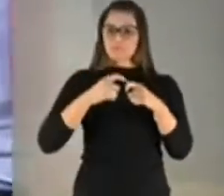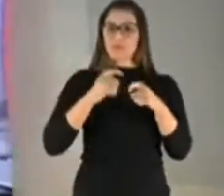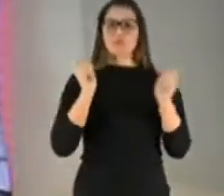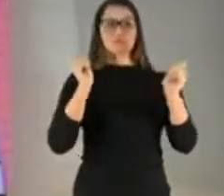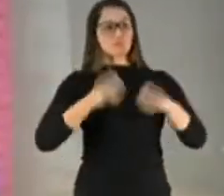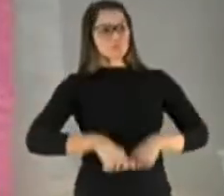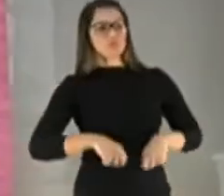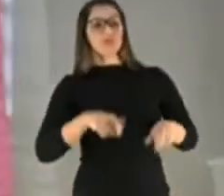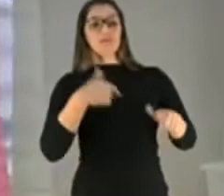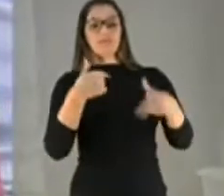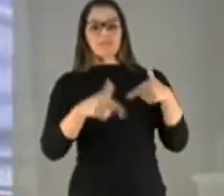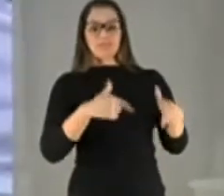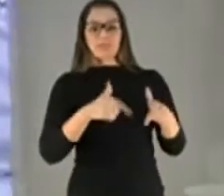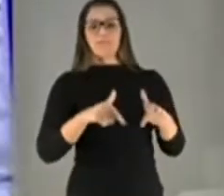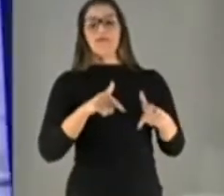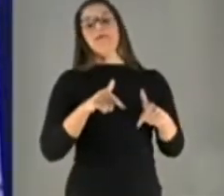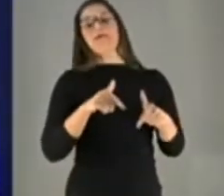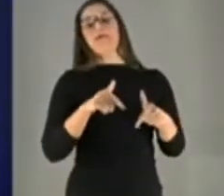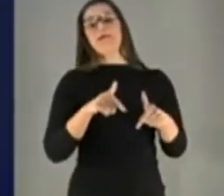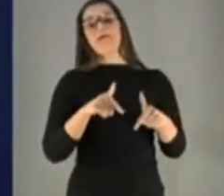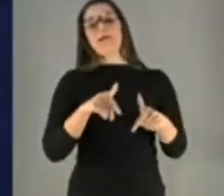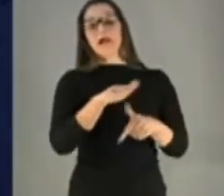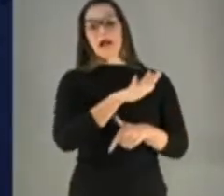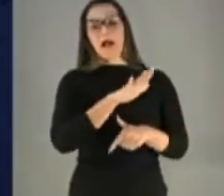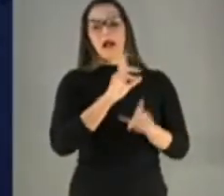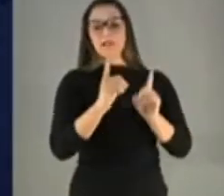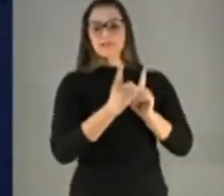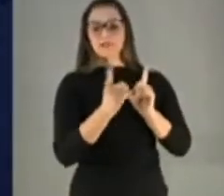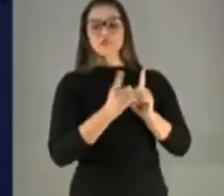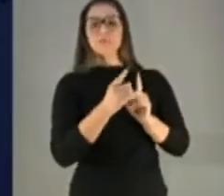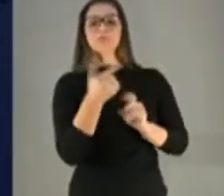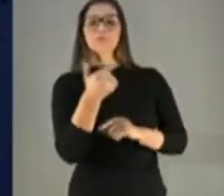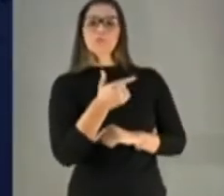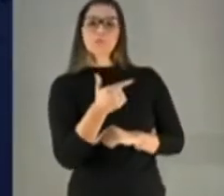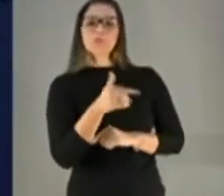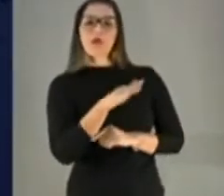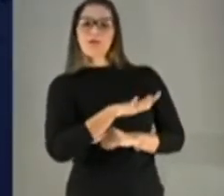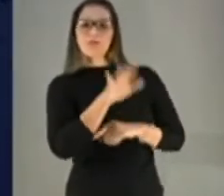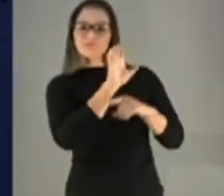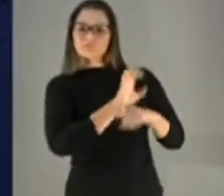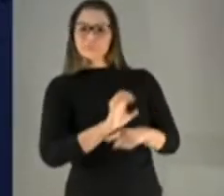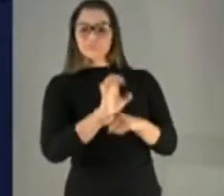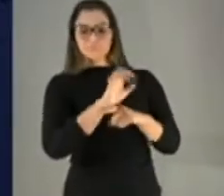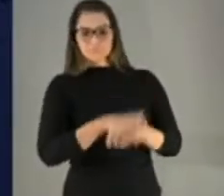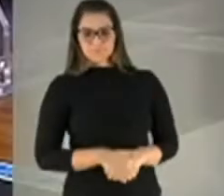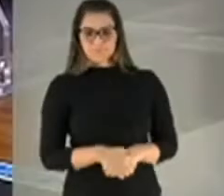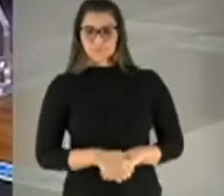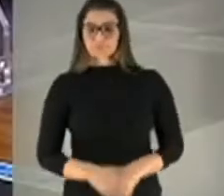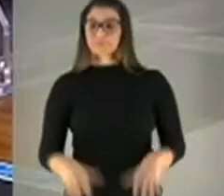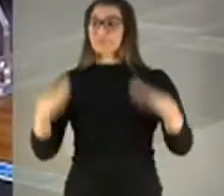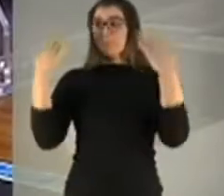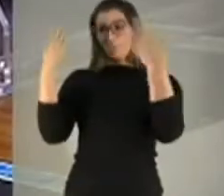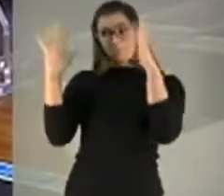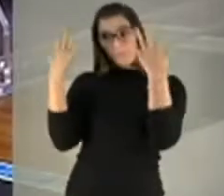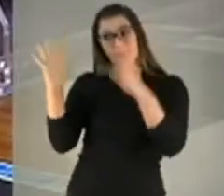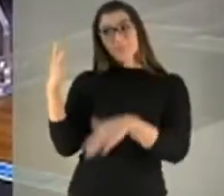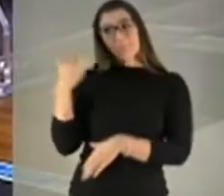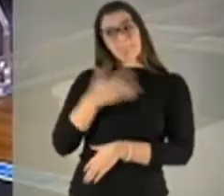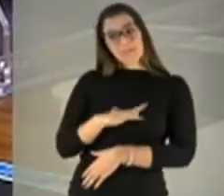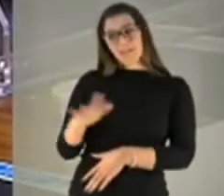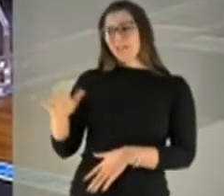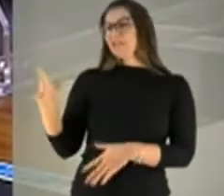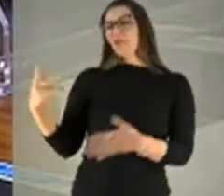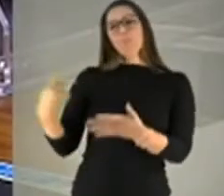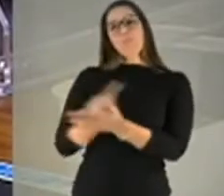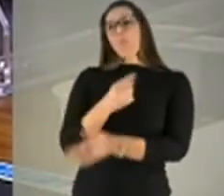inclusive atuar na rede de atendimento secundários ou naqueles estados onde houve prolagos Parabéns É pena que isso não aconteceu